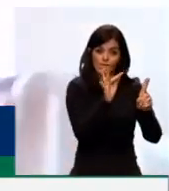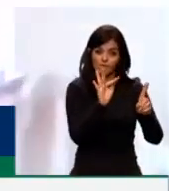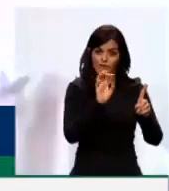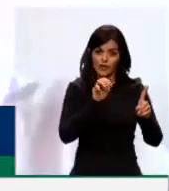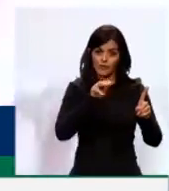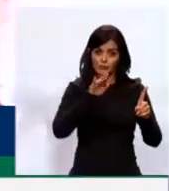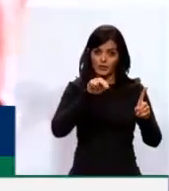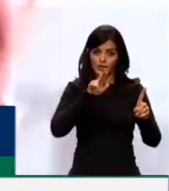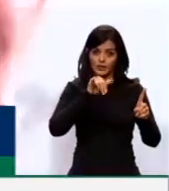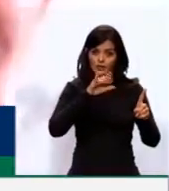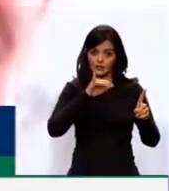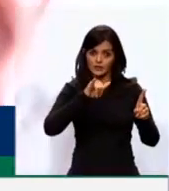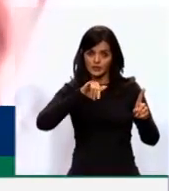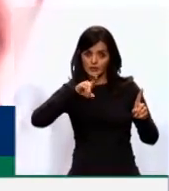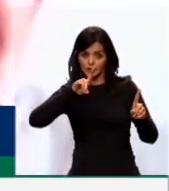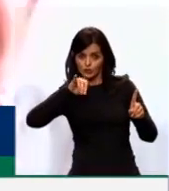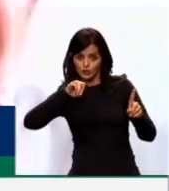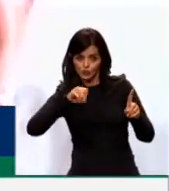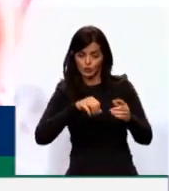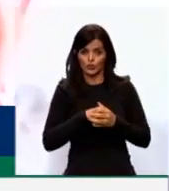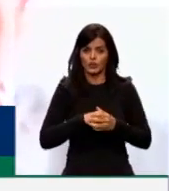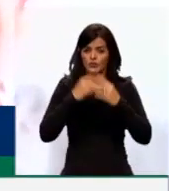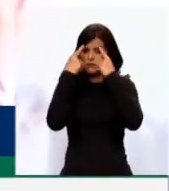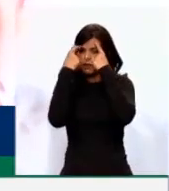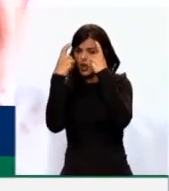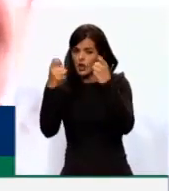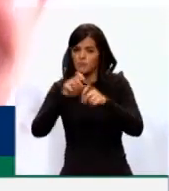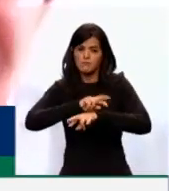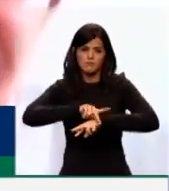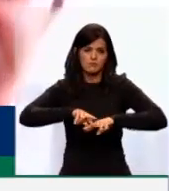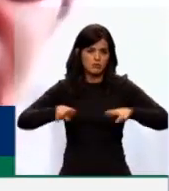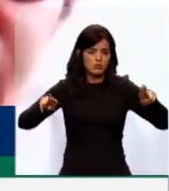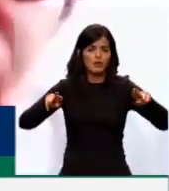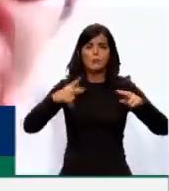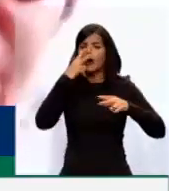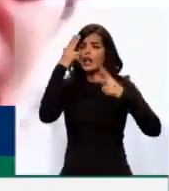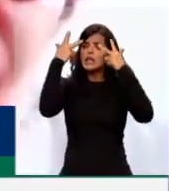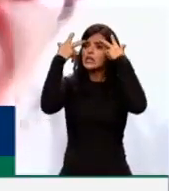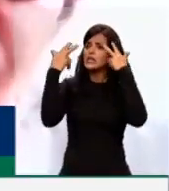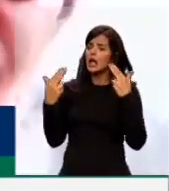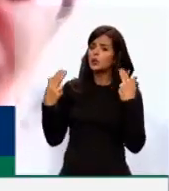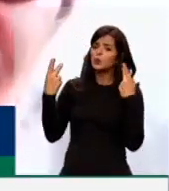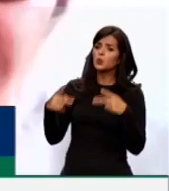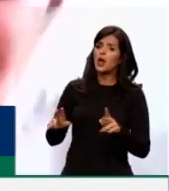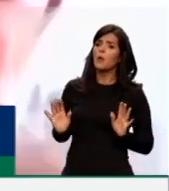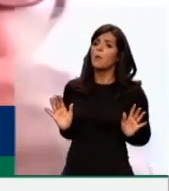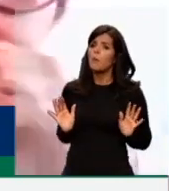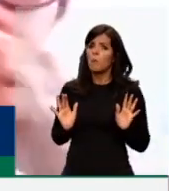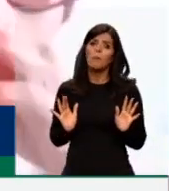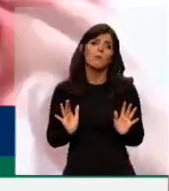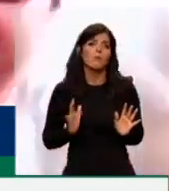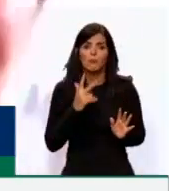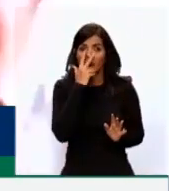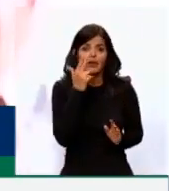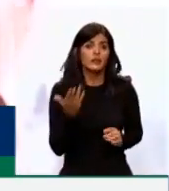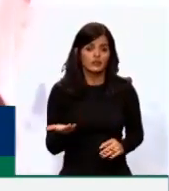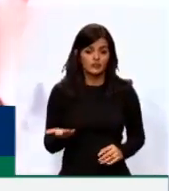inúmeras violências que foram tão naturalizadas neste país e não são,